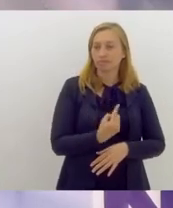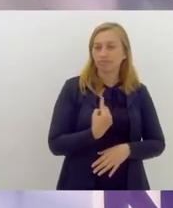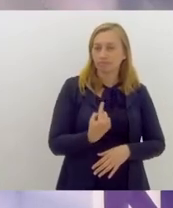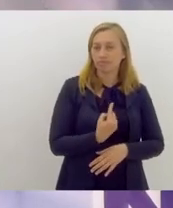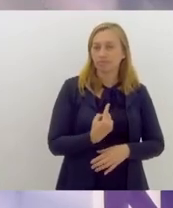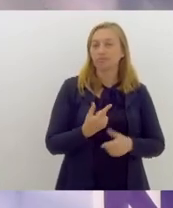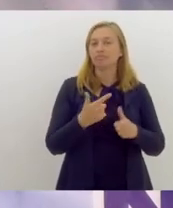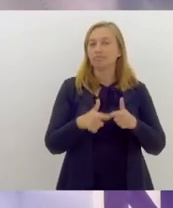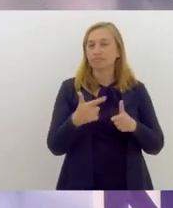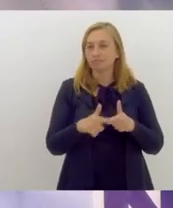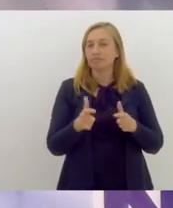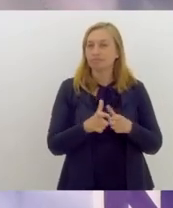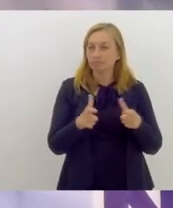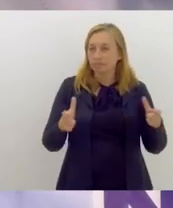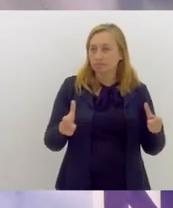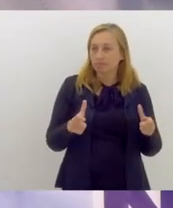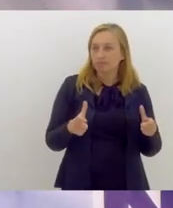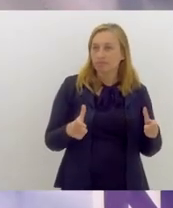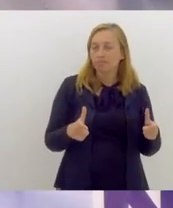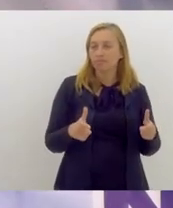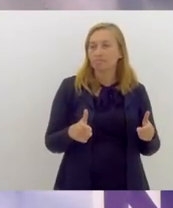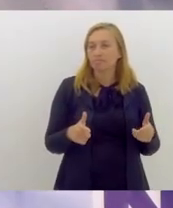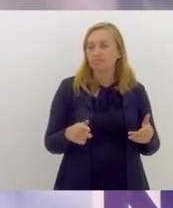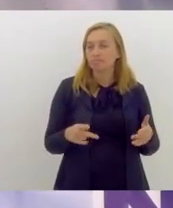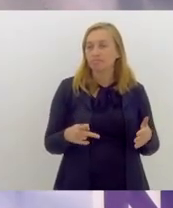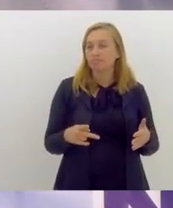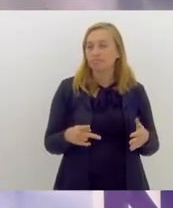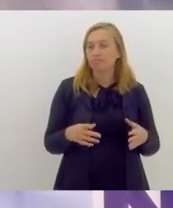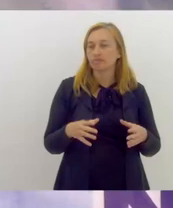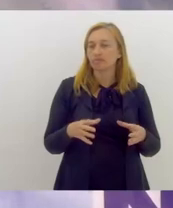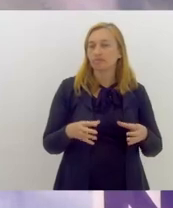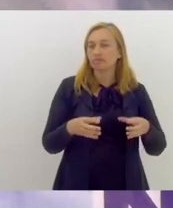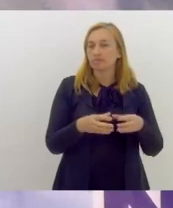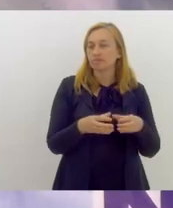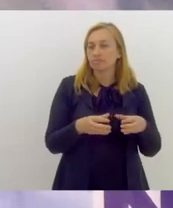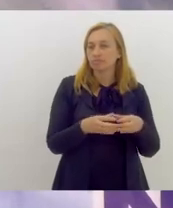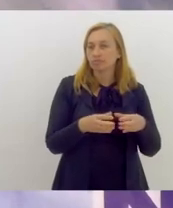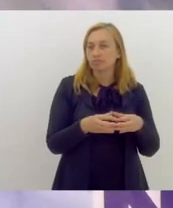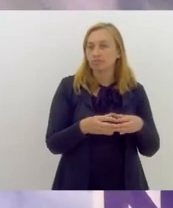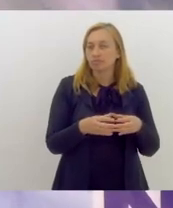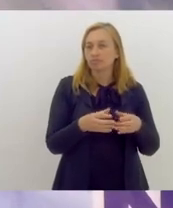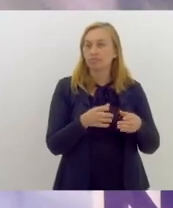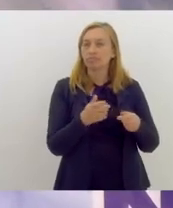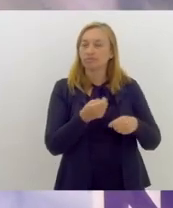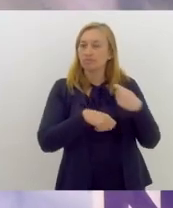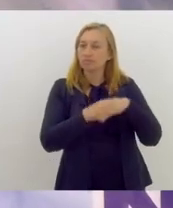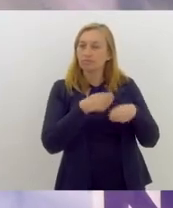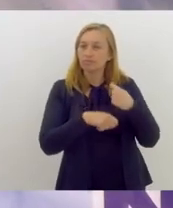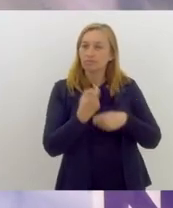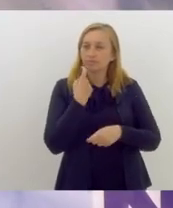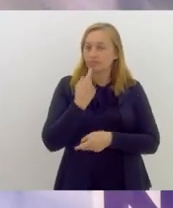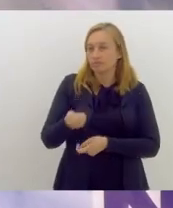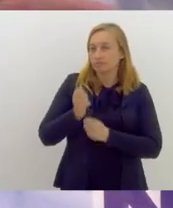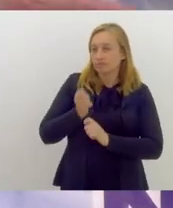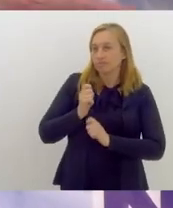esse é um grande problema que faz com que o órgão que gerencia A Pesca Fluminense não tem obrigatoriedade nem